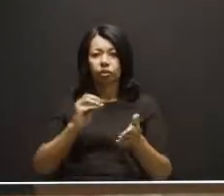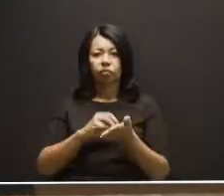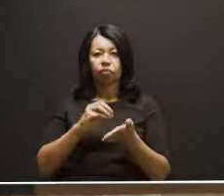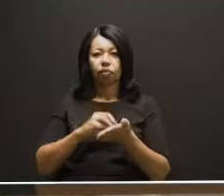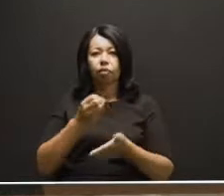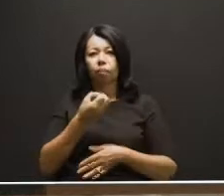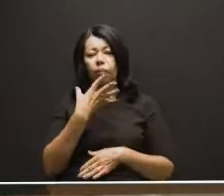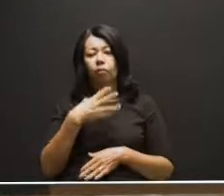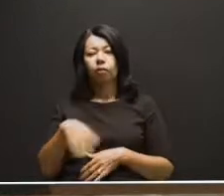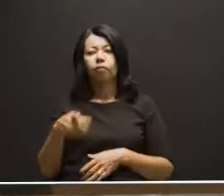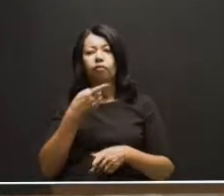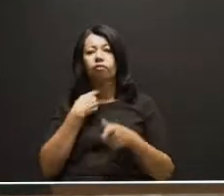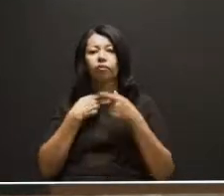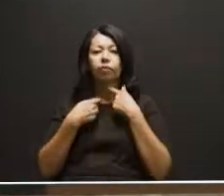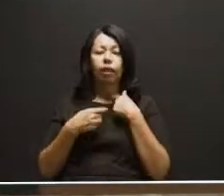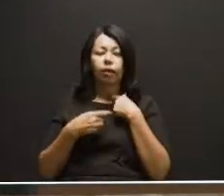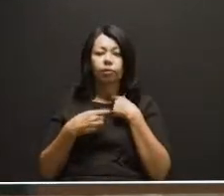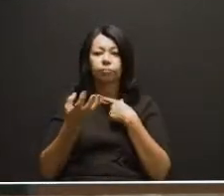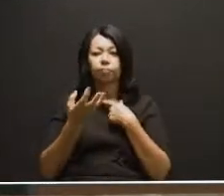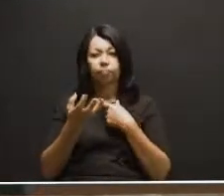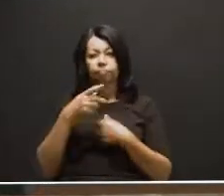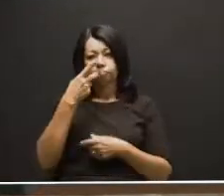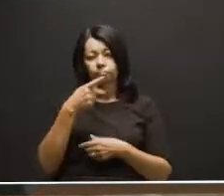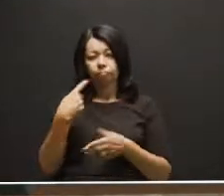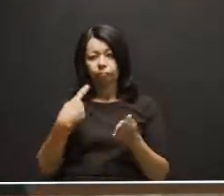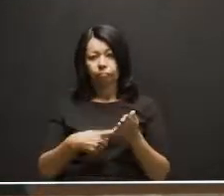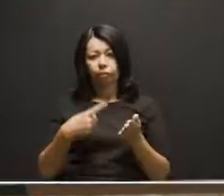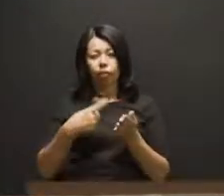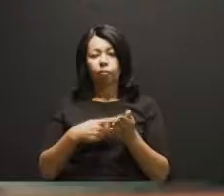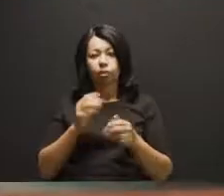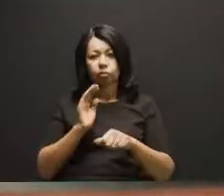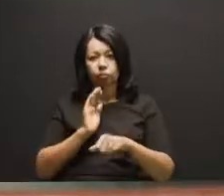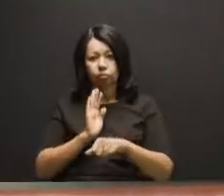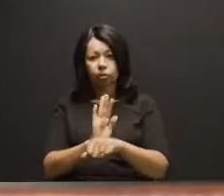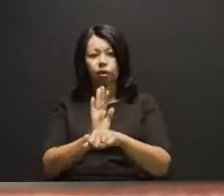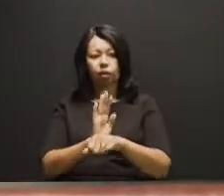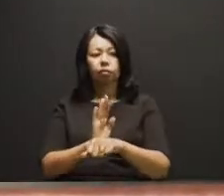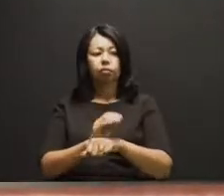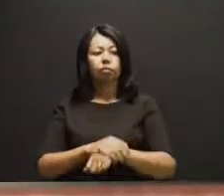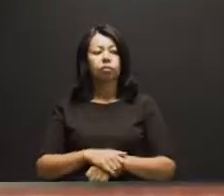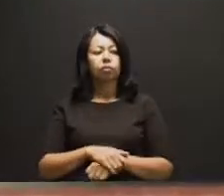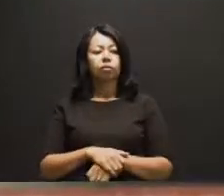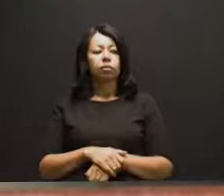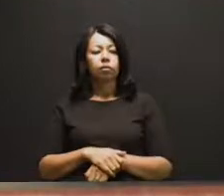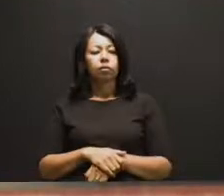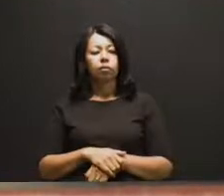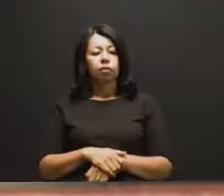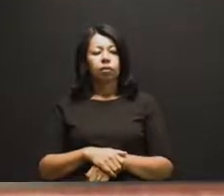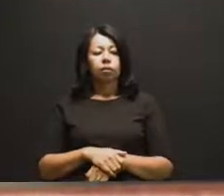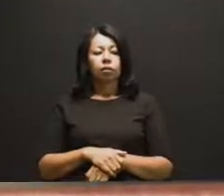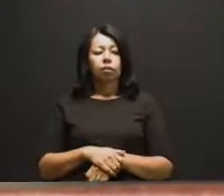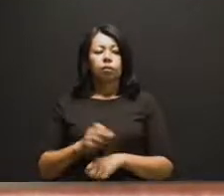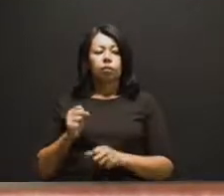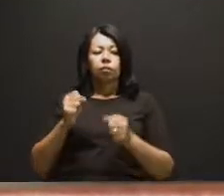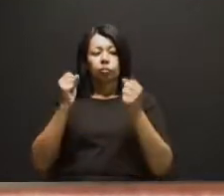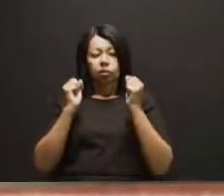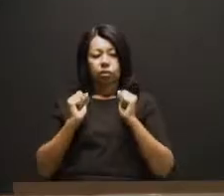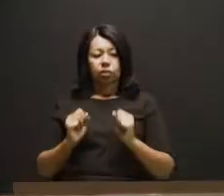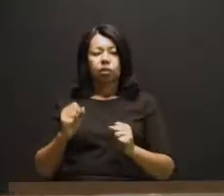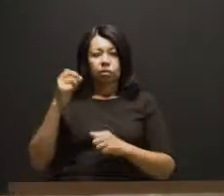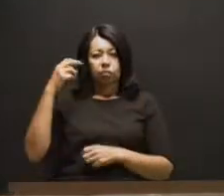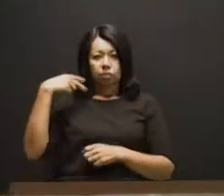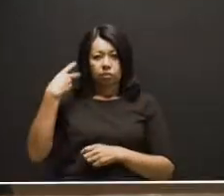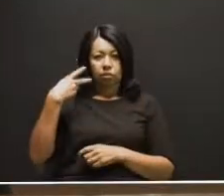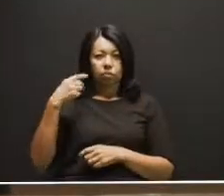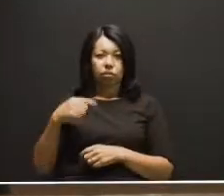mas eu quero reiterar nosso compromisso com vocês também nossas portas estão abertas e se possível é a vereador